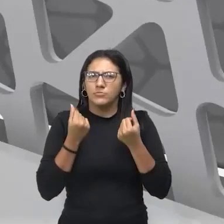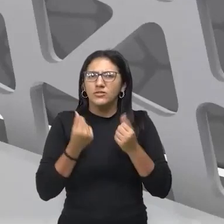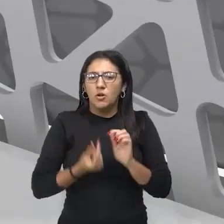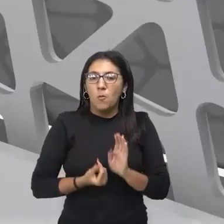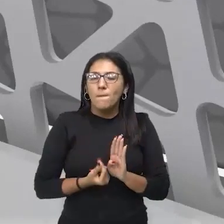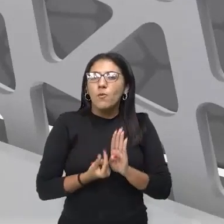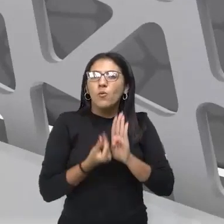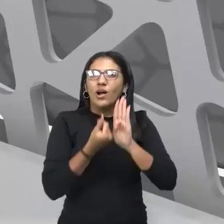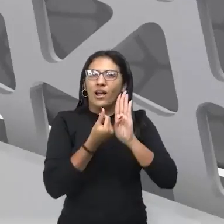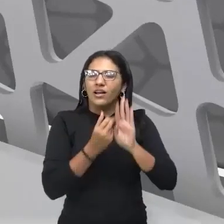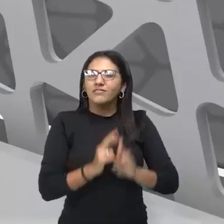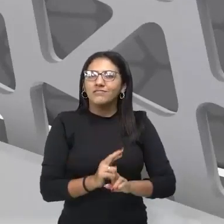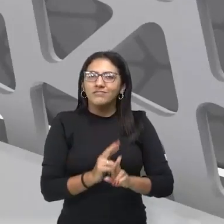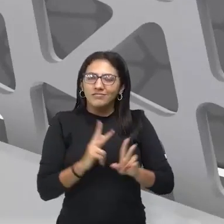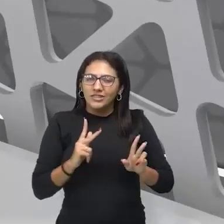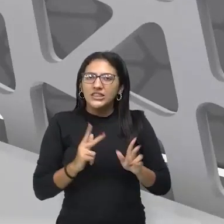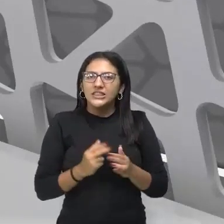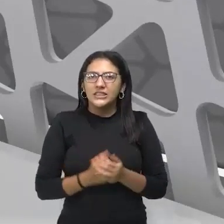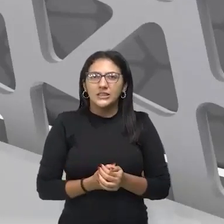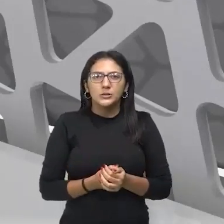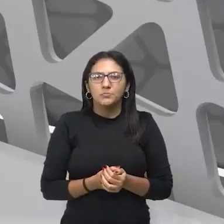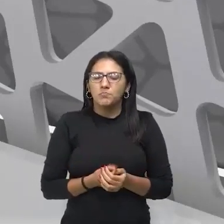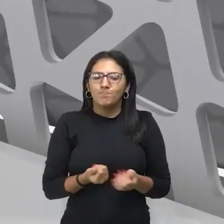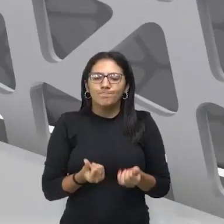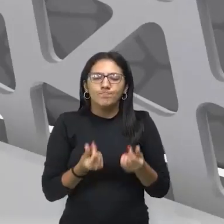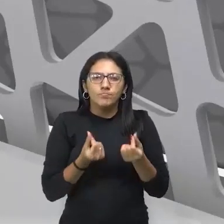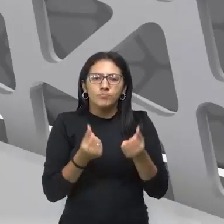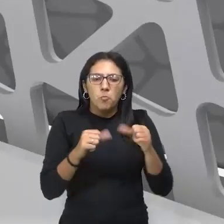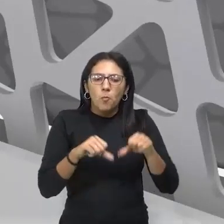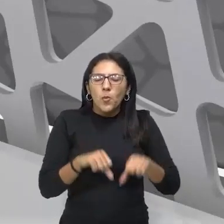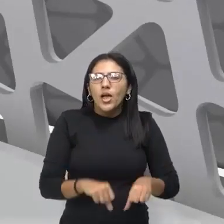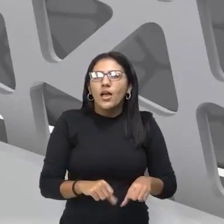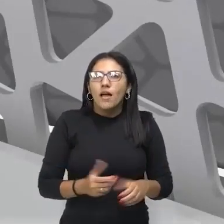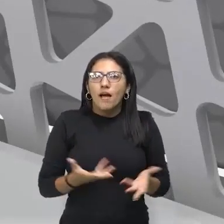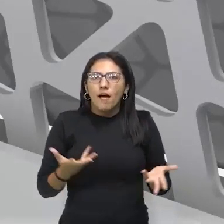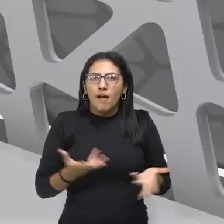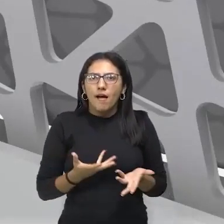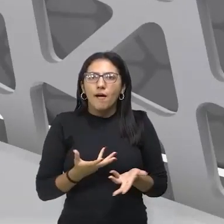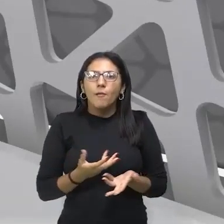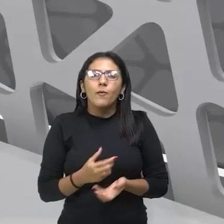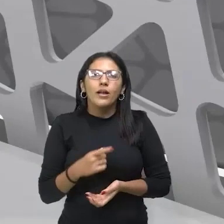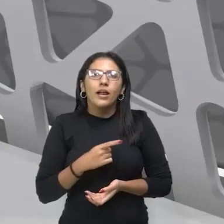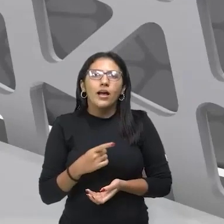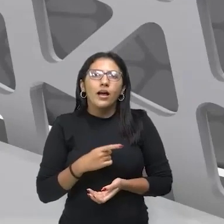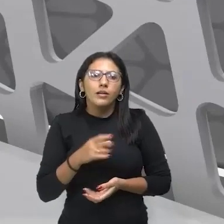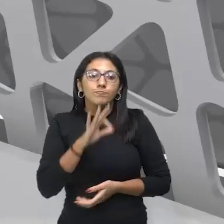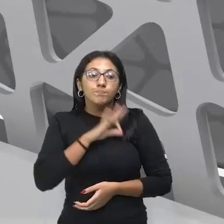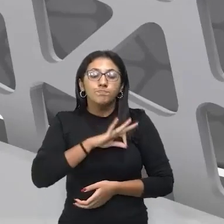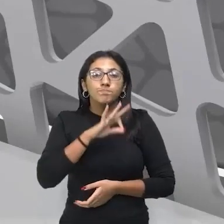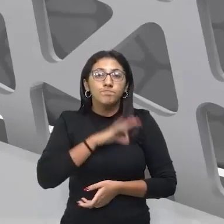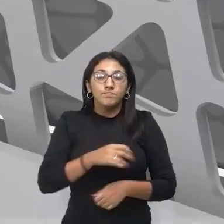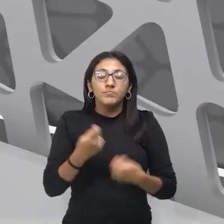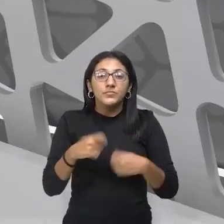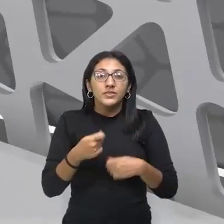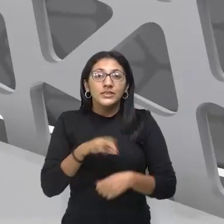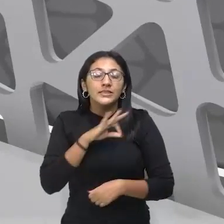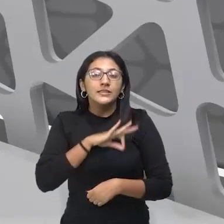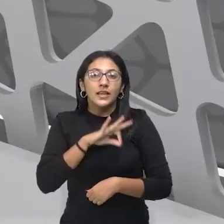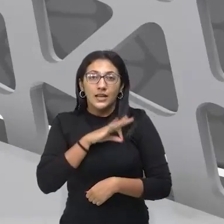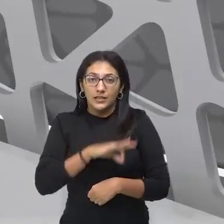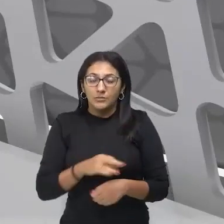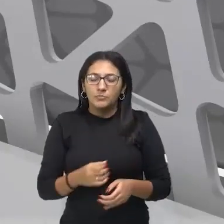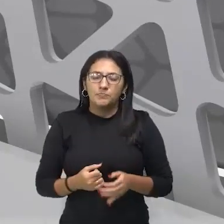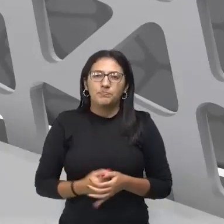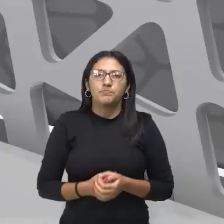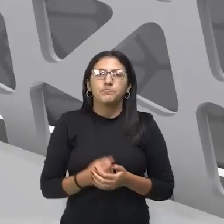burgueses. Deixa de ser vantajoso e passa agora a ser o trabalho assalariado. Para você entender